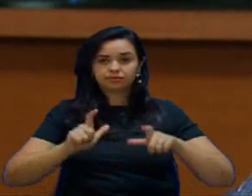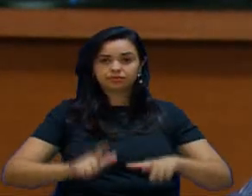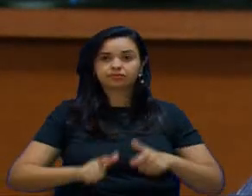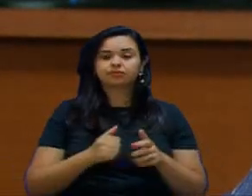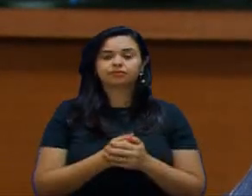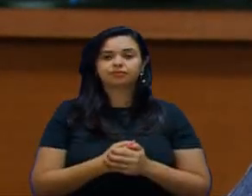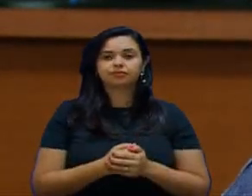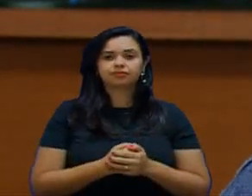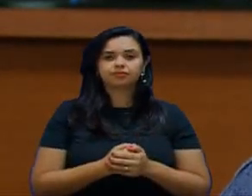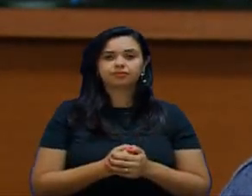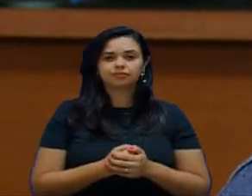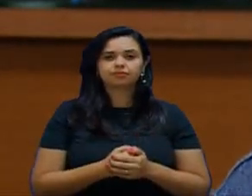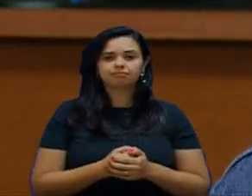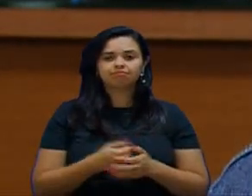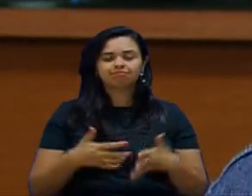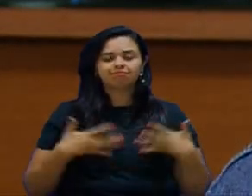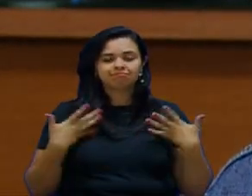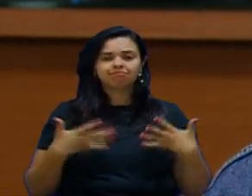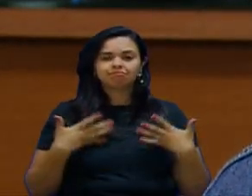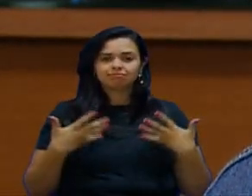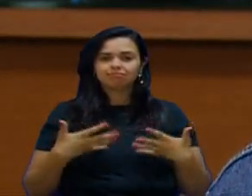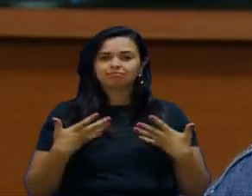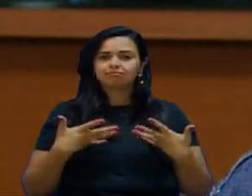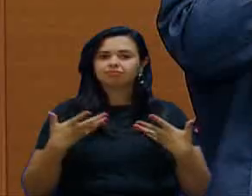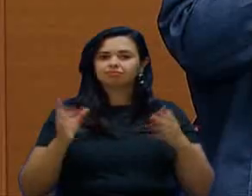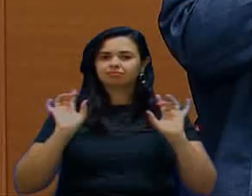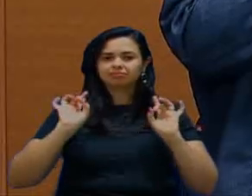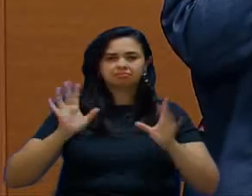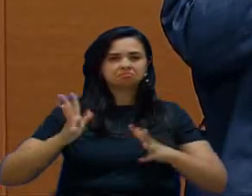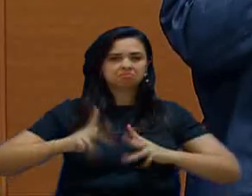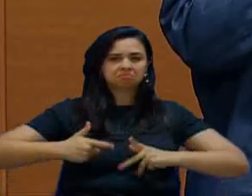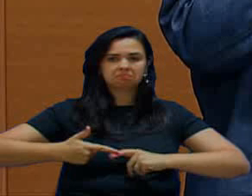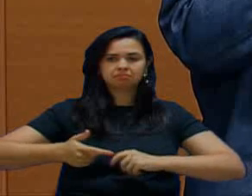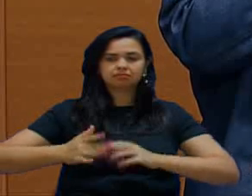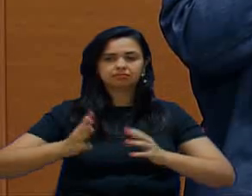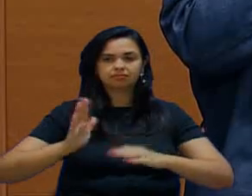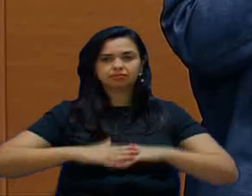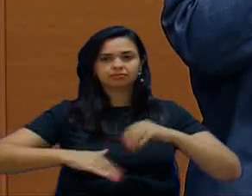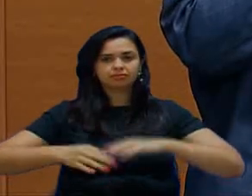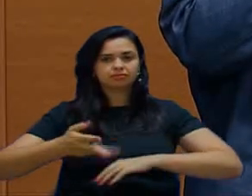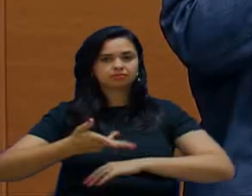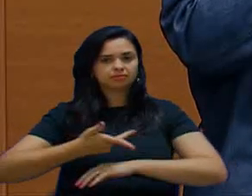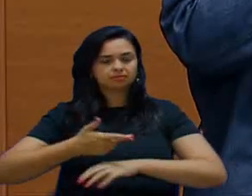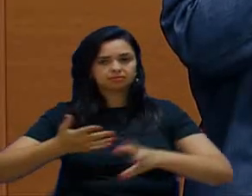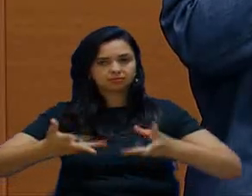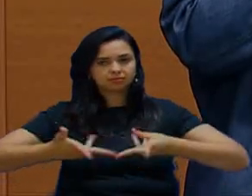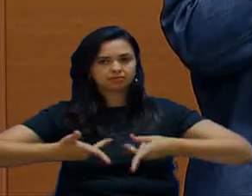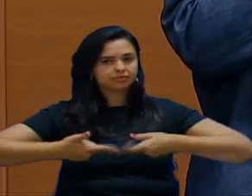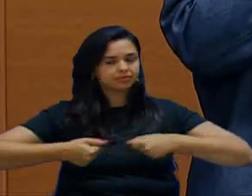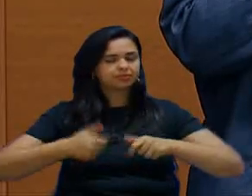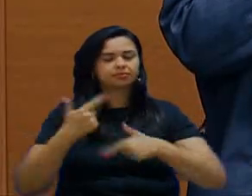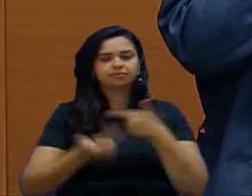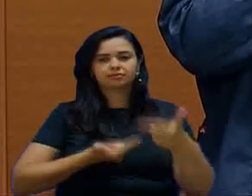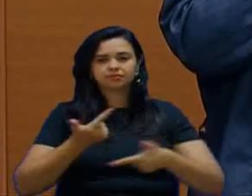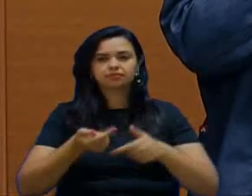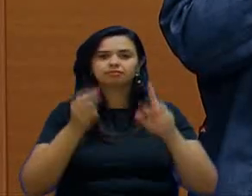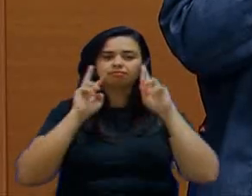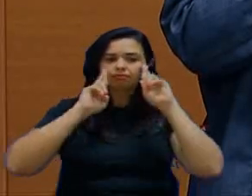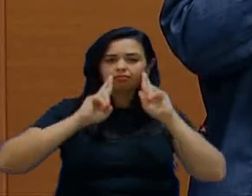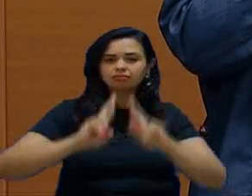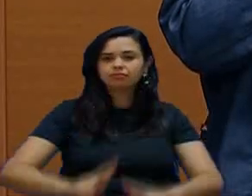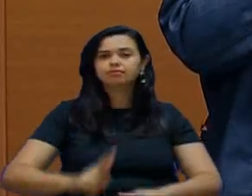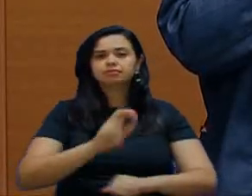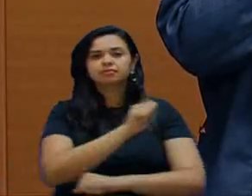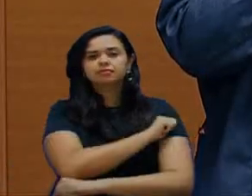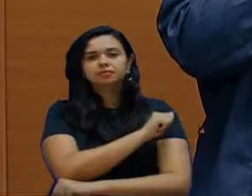dizer, né, com grande alegria, que é excelente para trabalhar. E é um local muito respeitoso com os nossos alunos, né, que